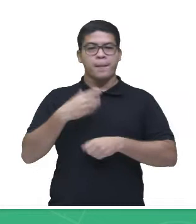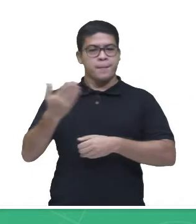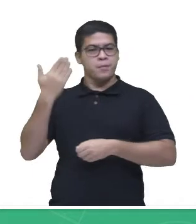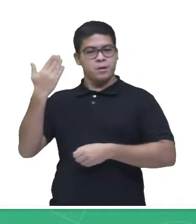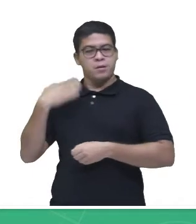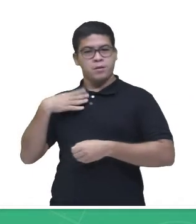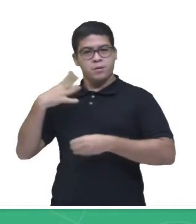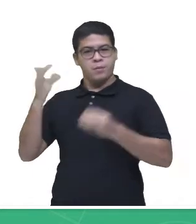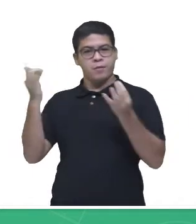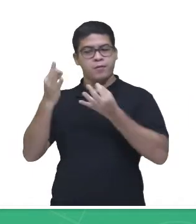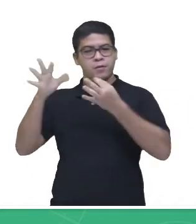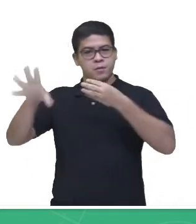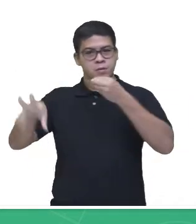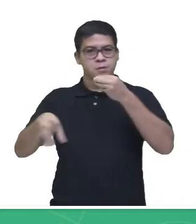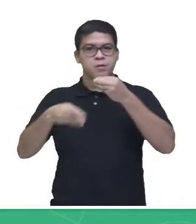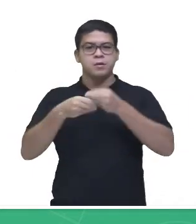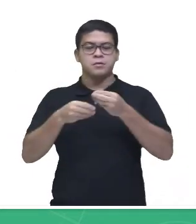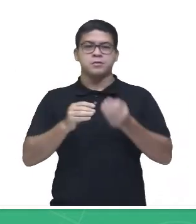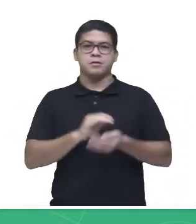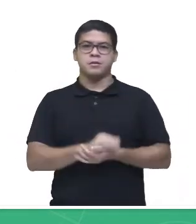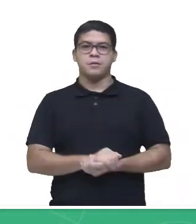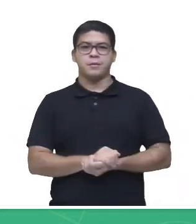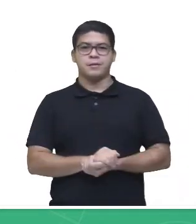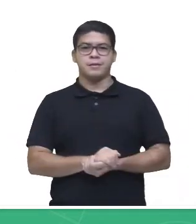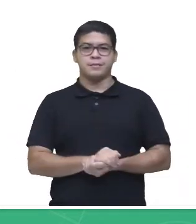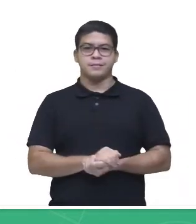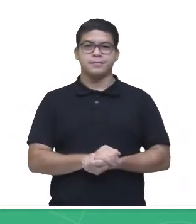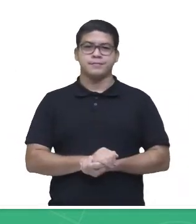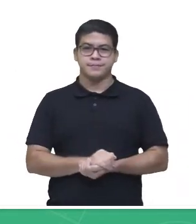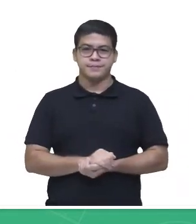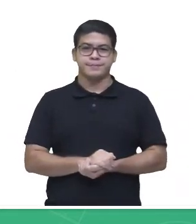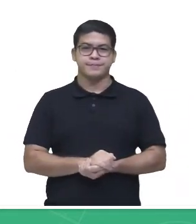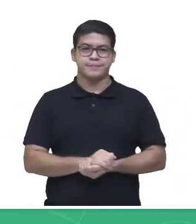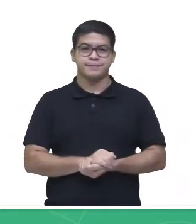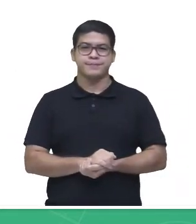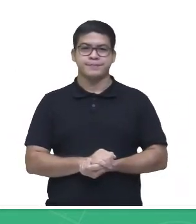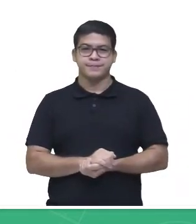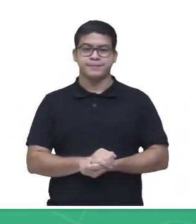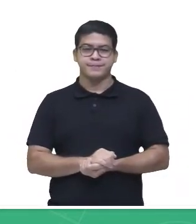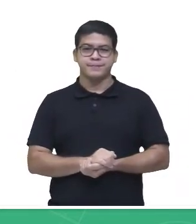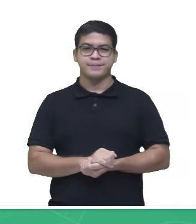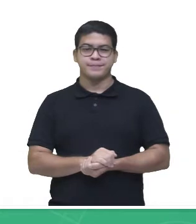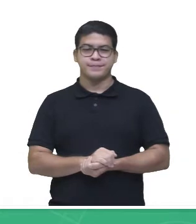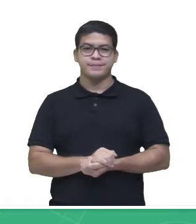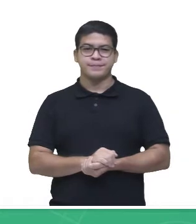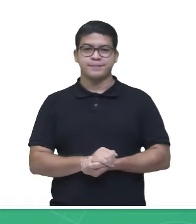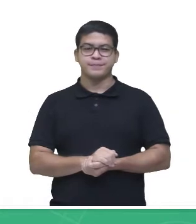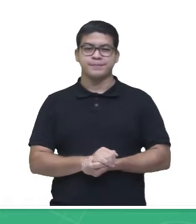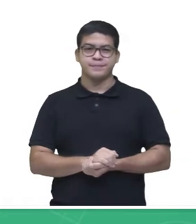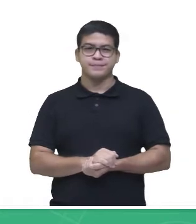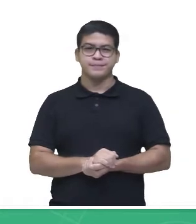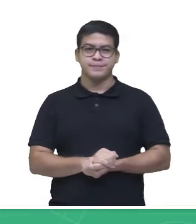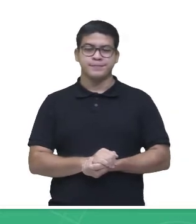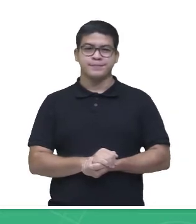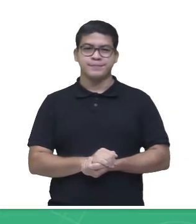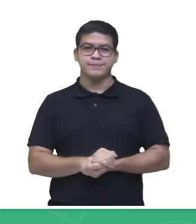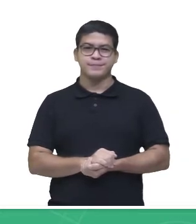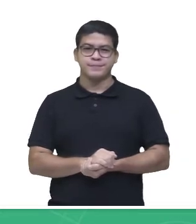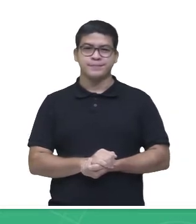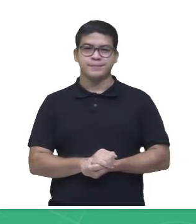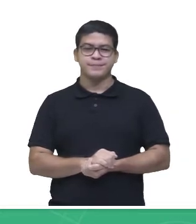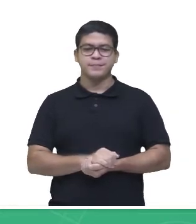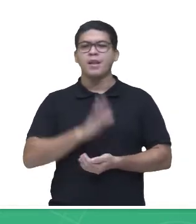perfecto compuesto. Muito bem, hoje nós vamos ver verbo, vamos estudar verbos. E apenas um